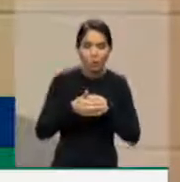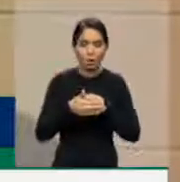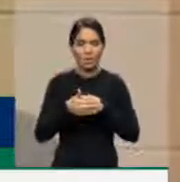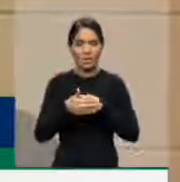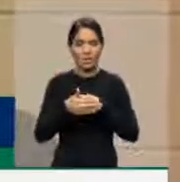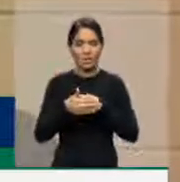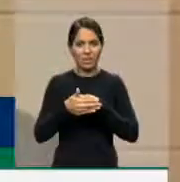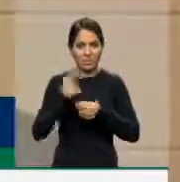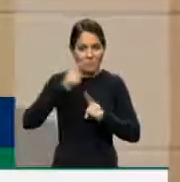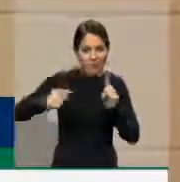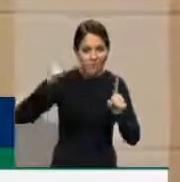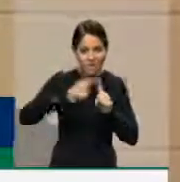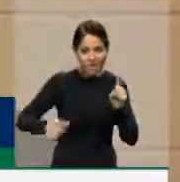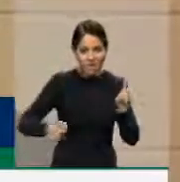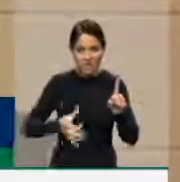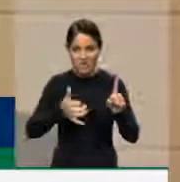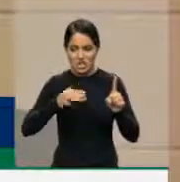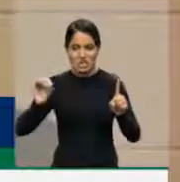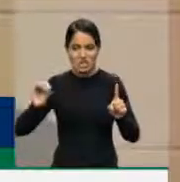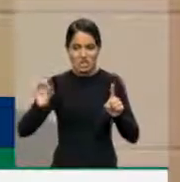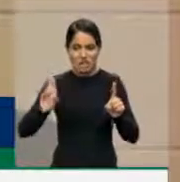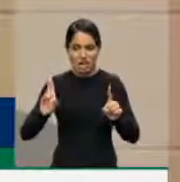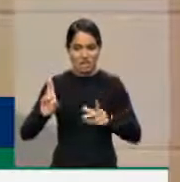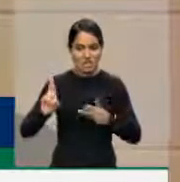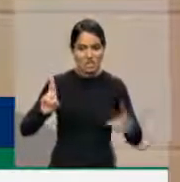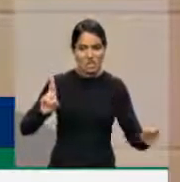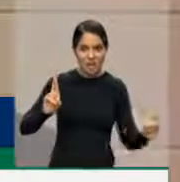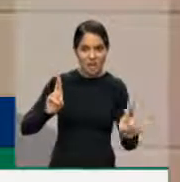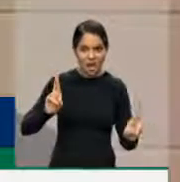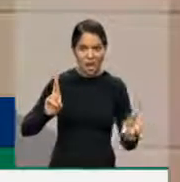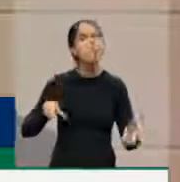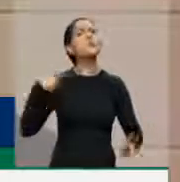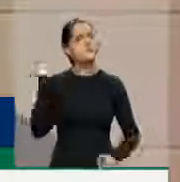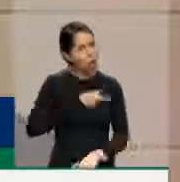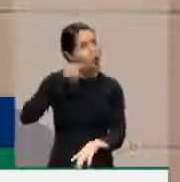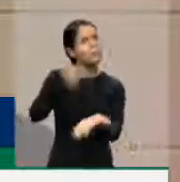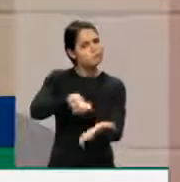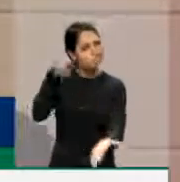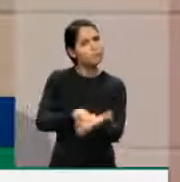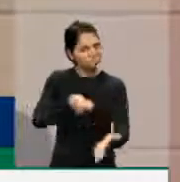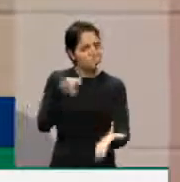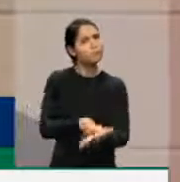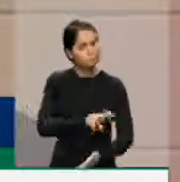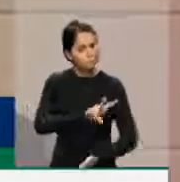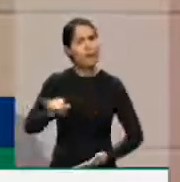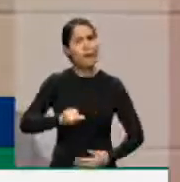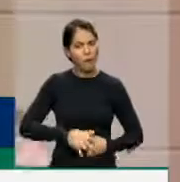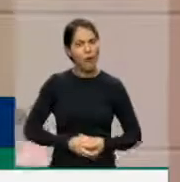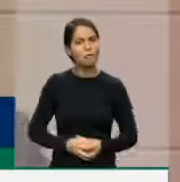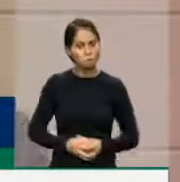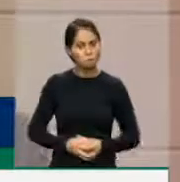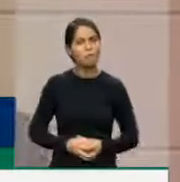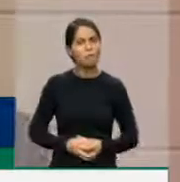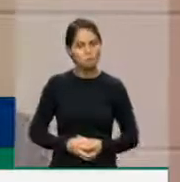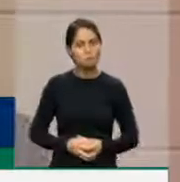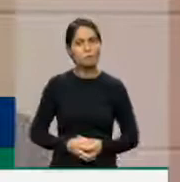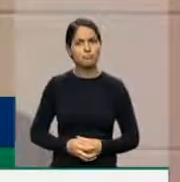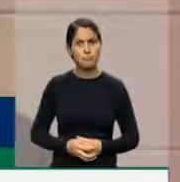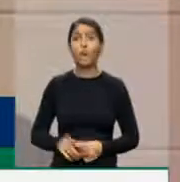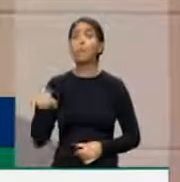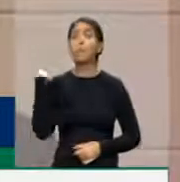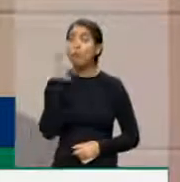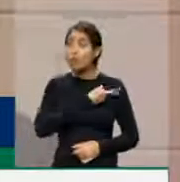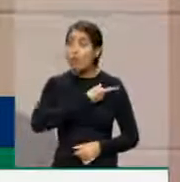vamos cobrar que a Câmara vote a medida provisória que trata disso. Nós queremos restituir o valor